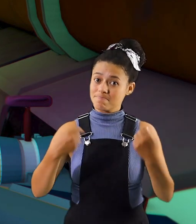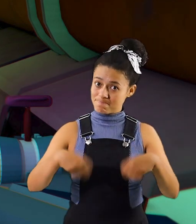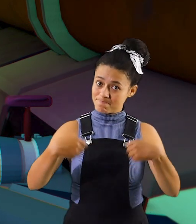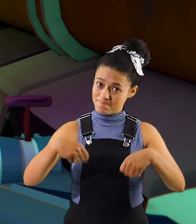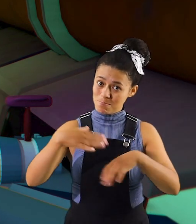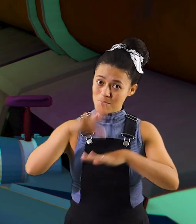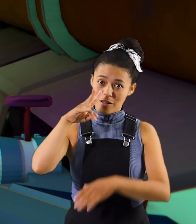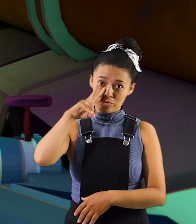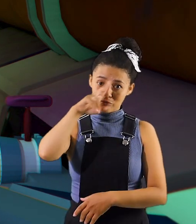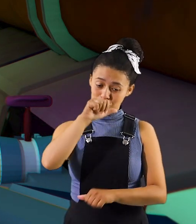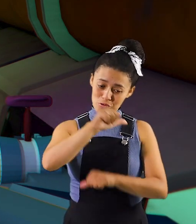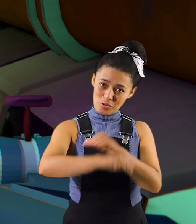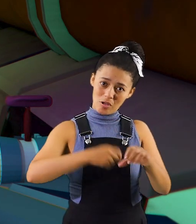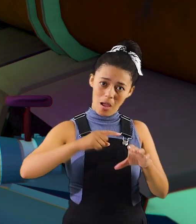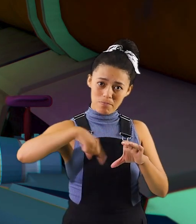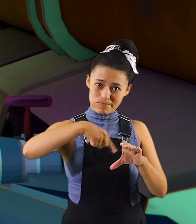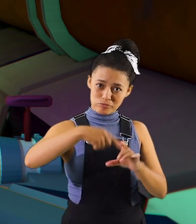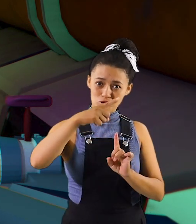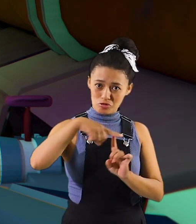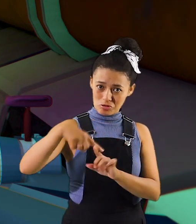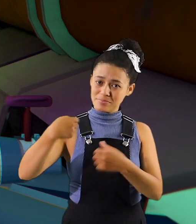Precisamos de mais força!